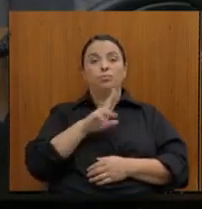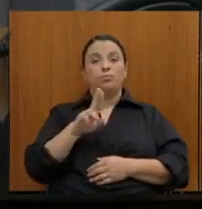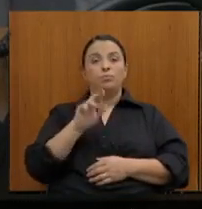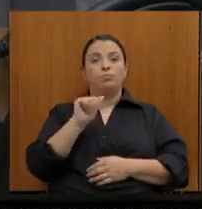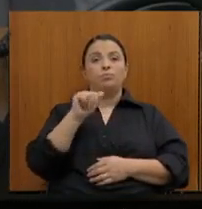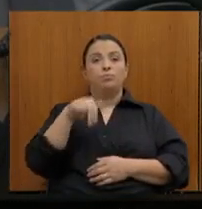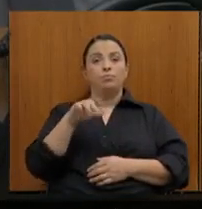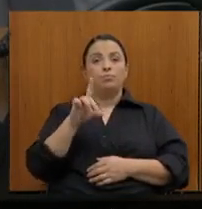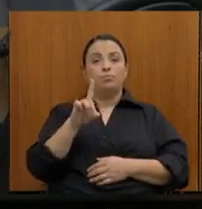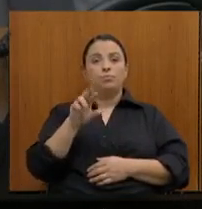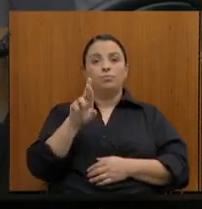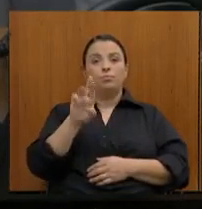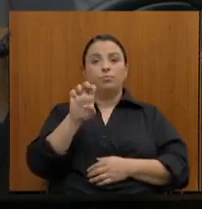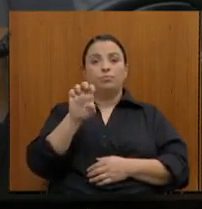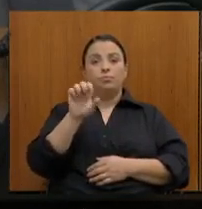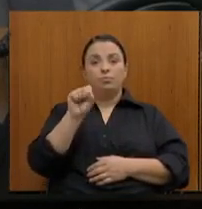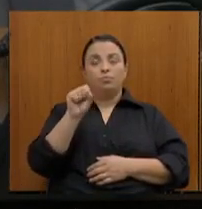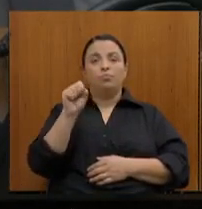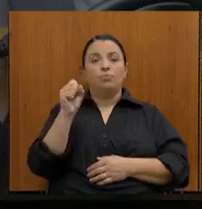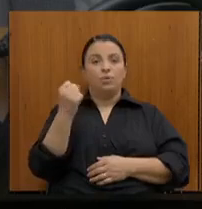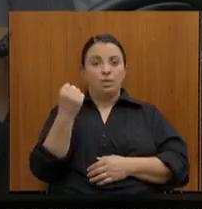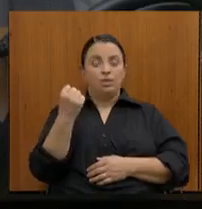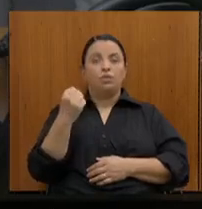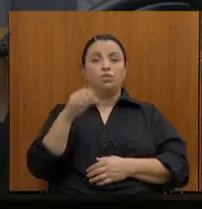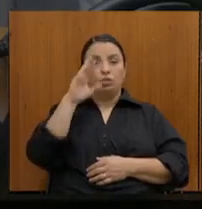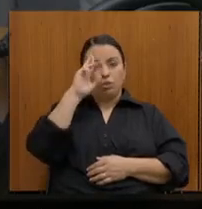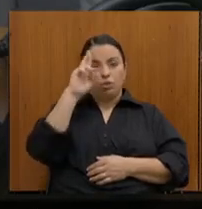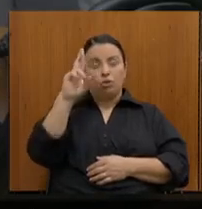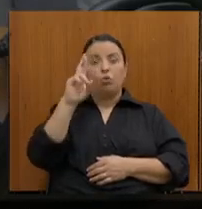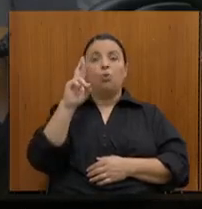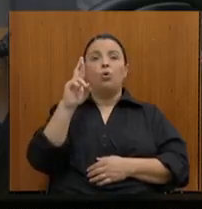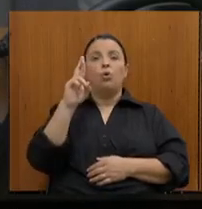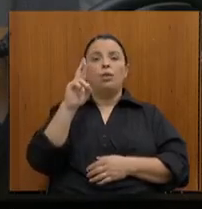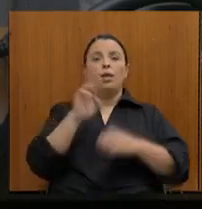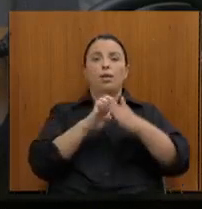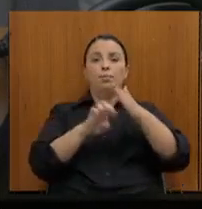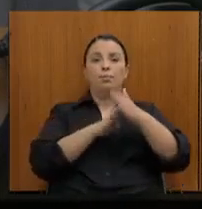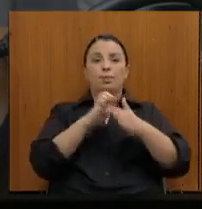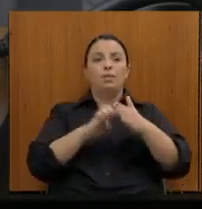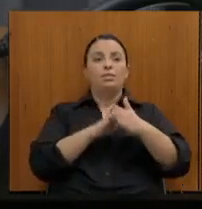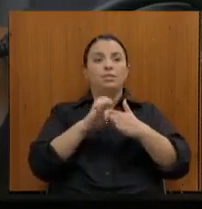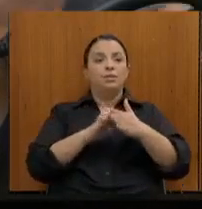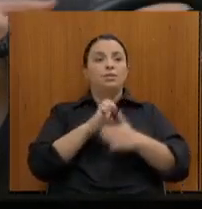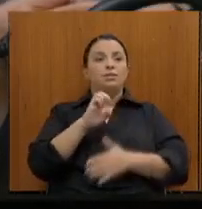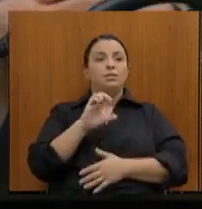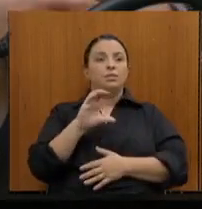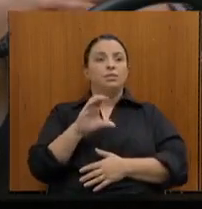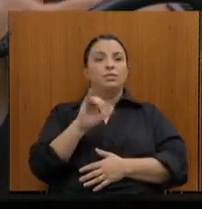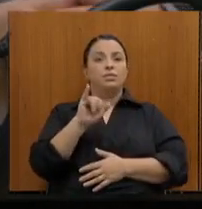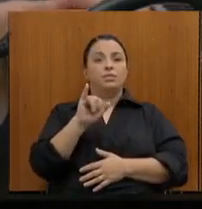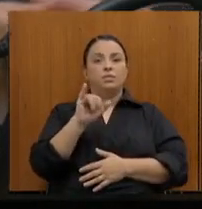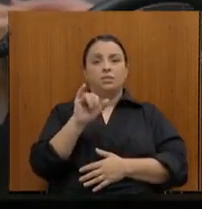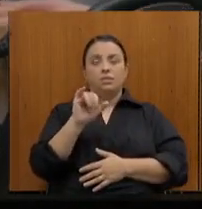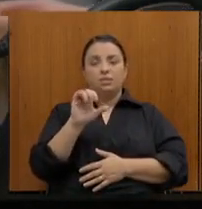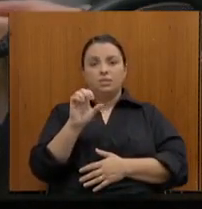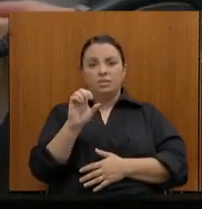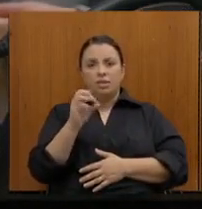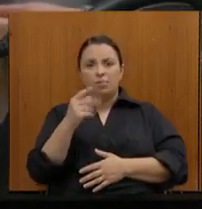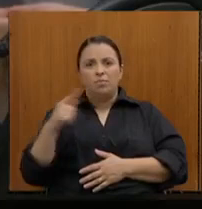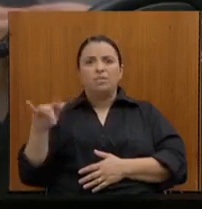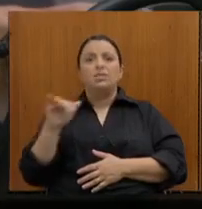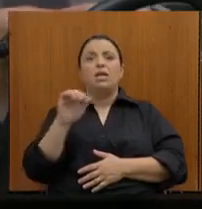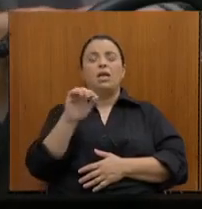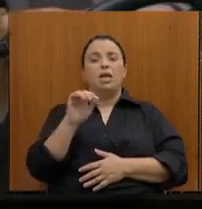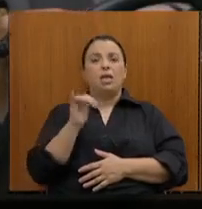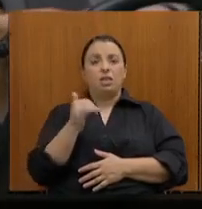o diretor da Siemens energia que tá também dos prestigiando aqui iG